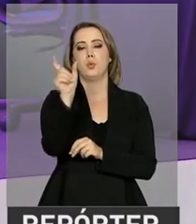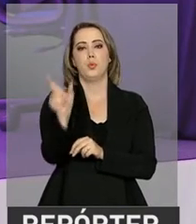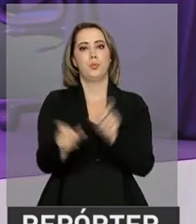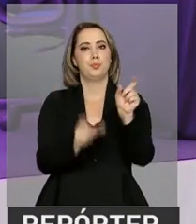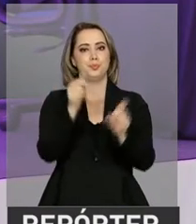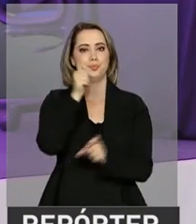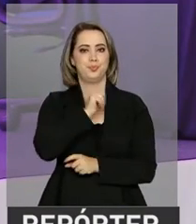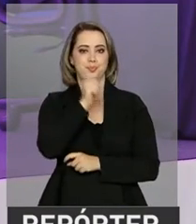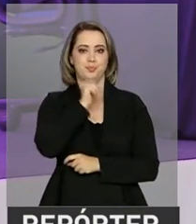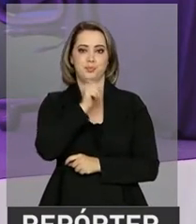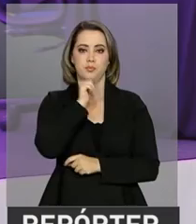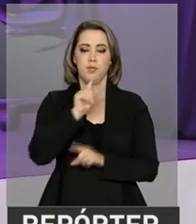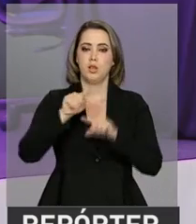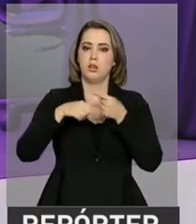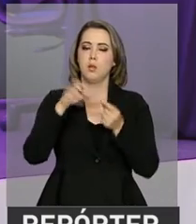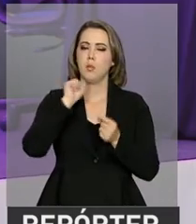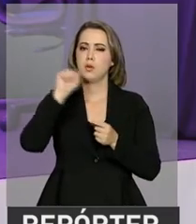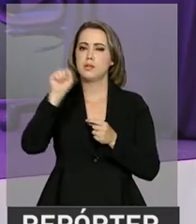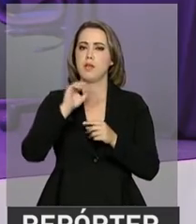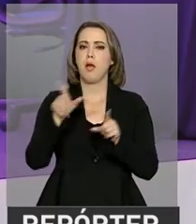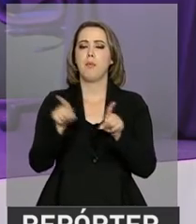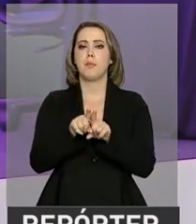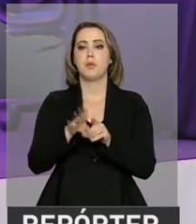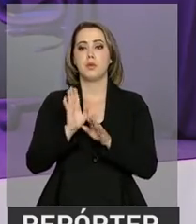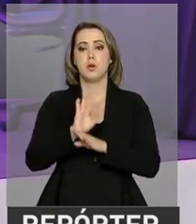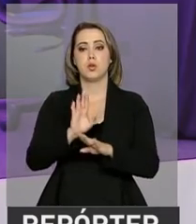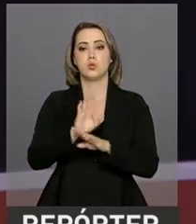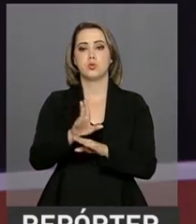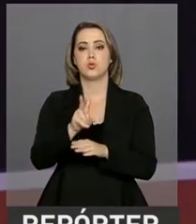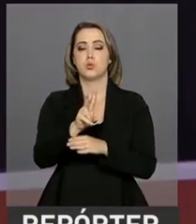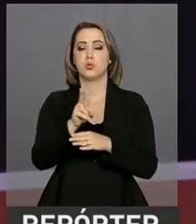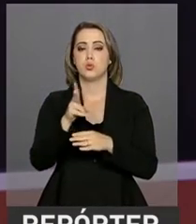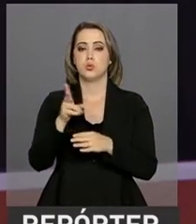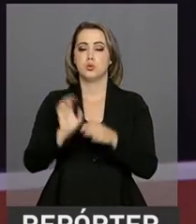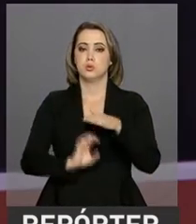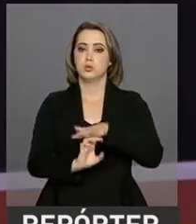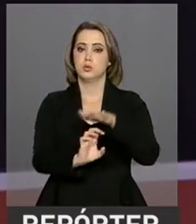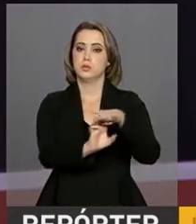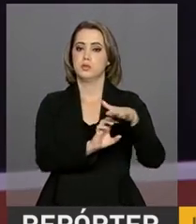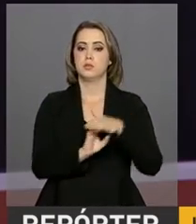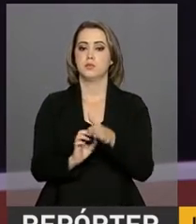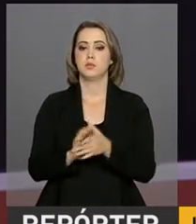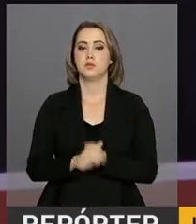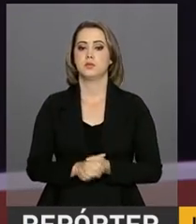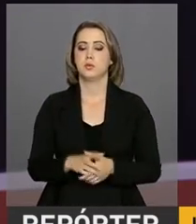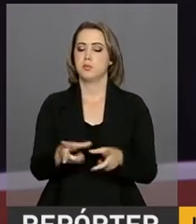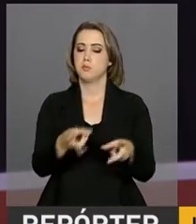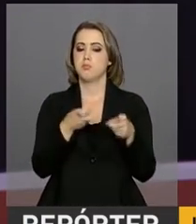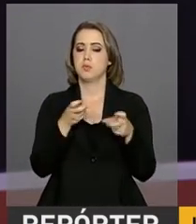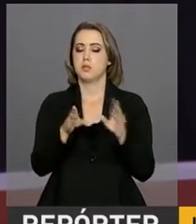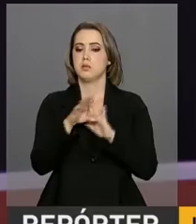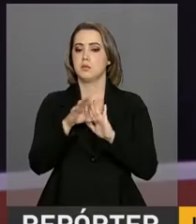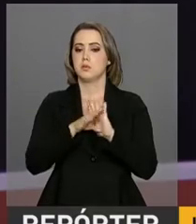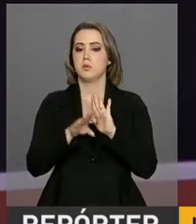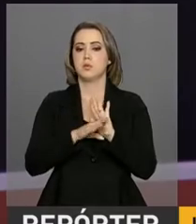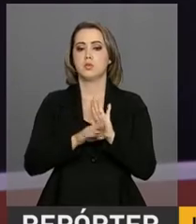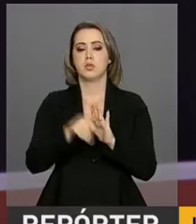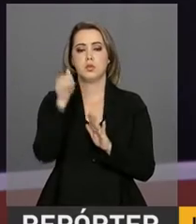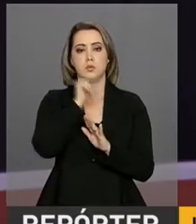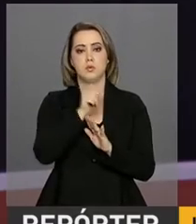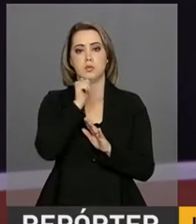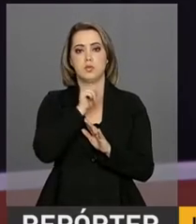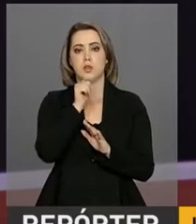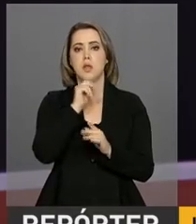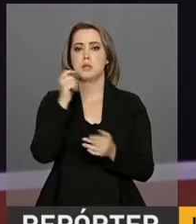lançado em abril o edital para apoiar o empreendedorismo identificar é projetos relacionados à mulher em financiar a